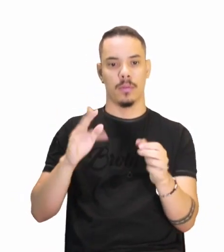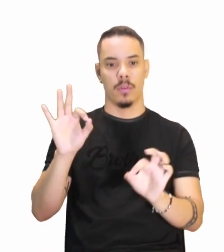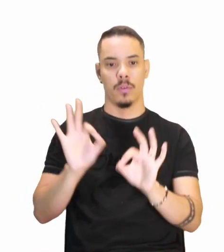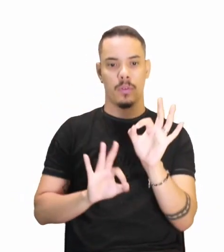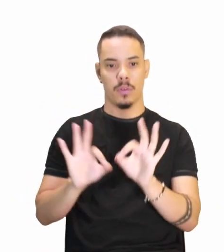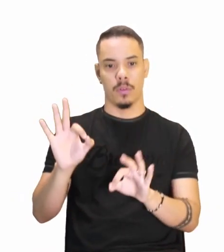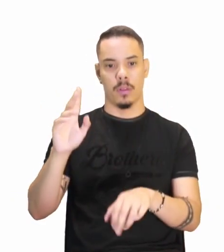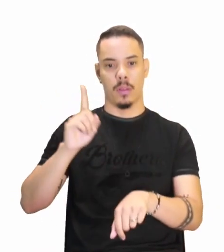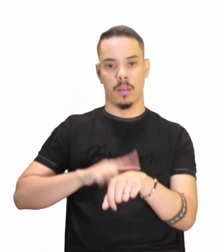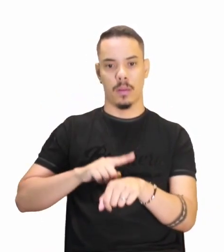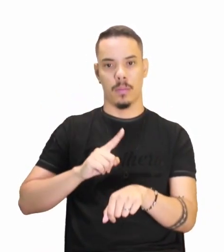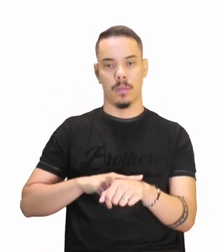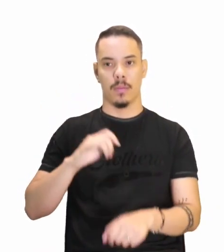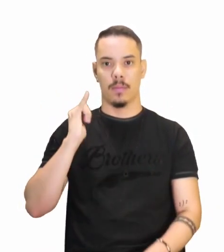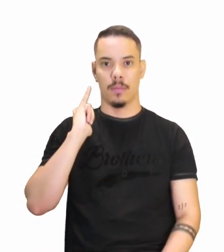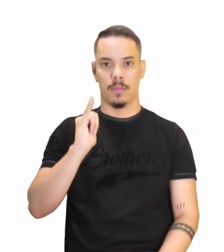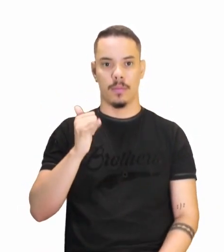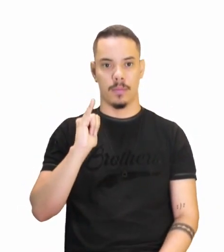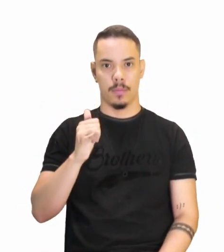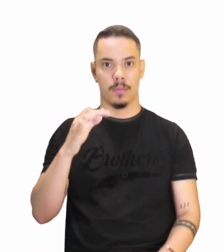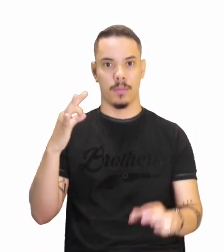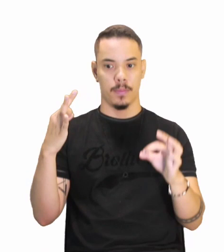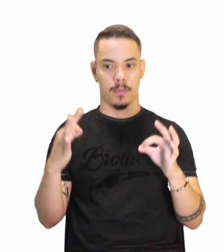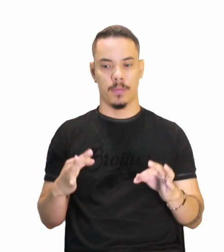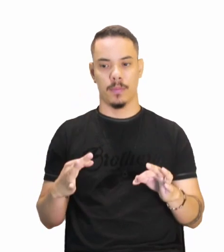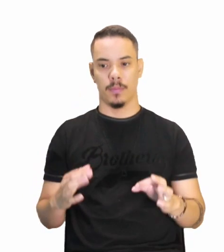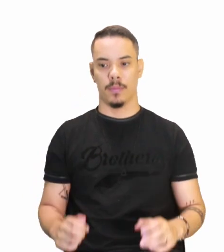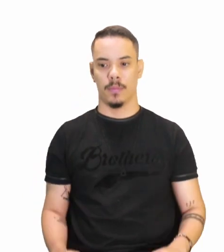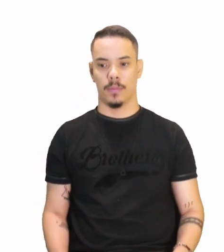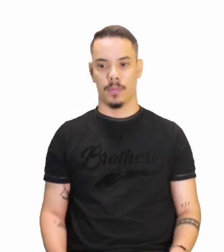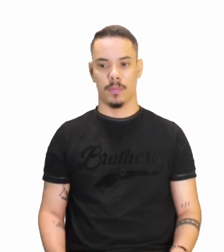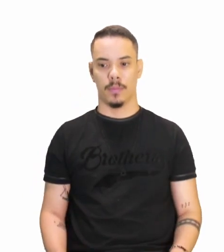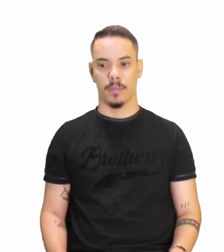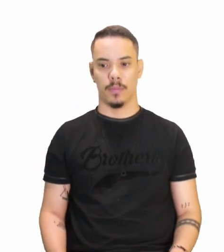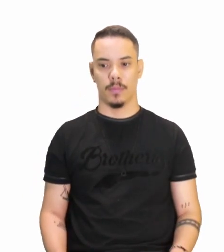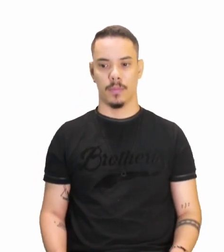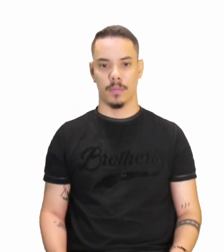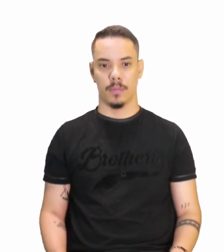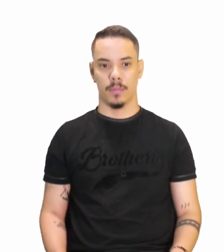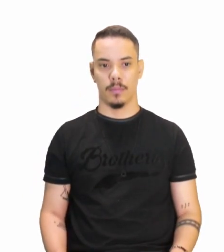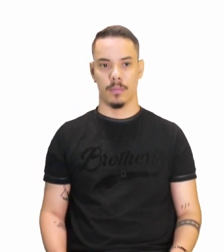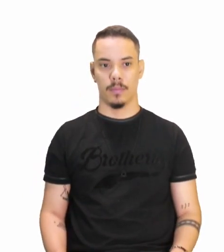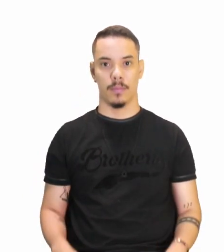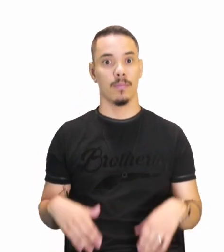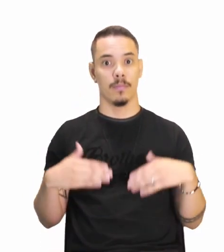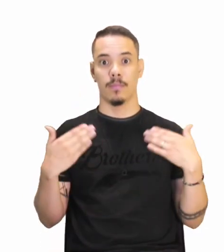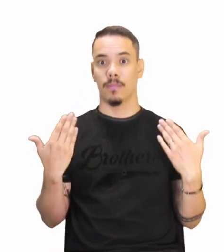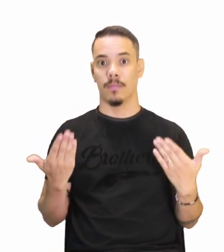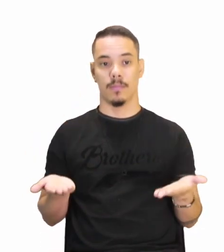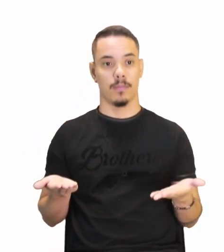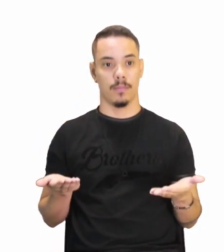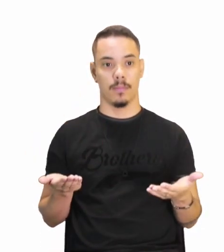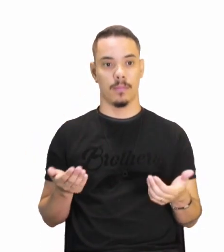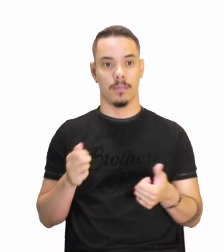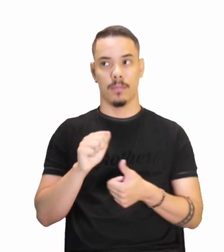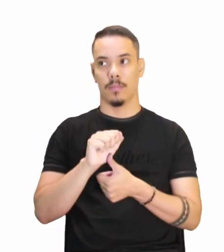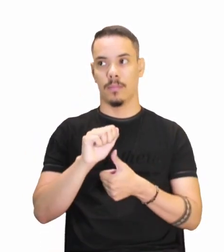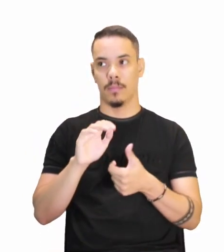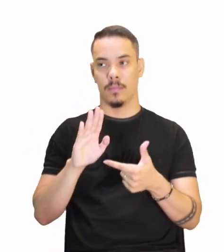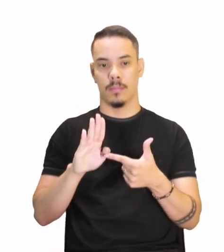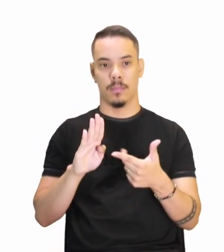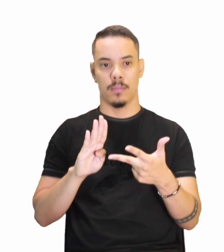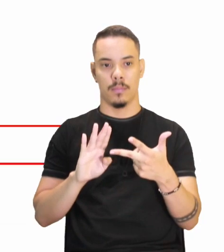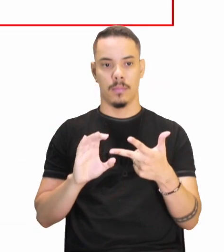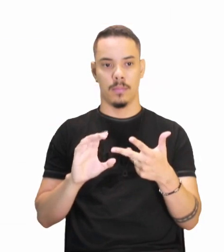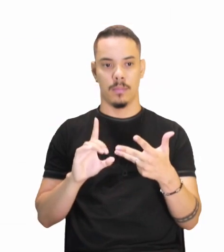organizo temporalmente a narrativa então a b c d ou e